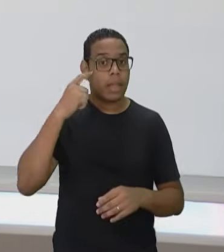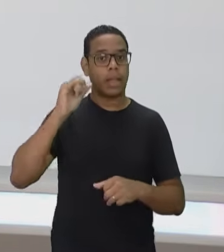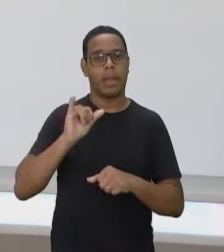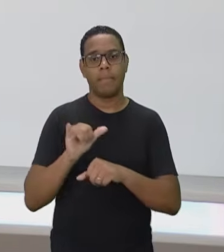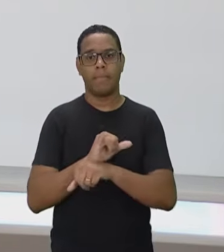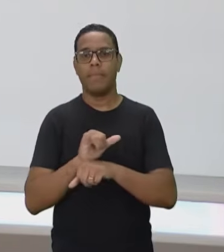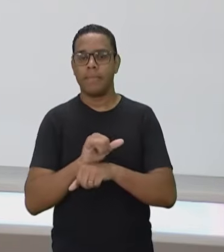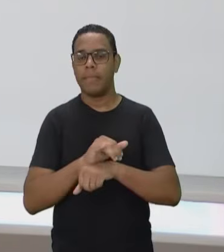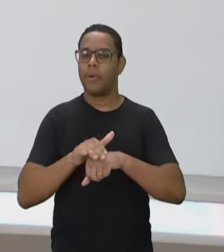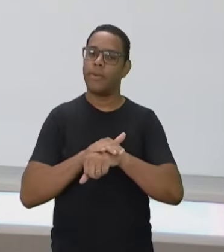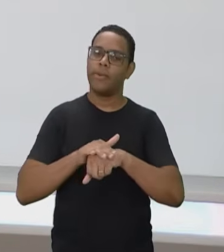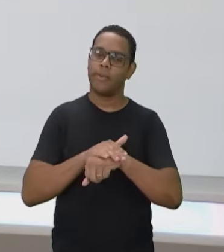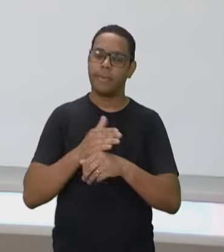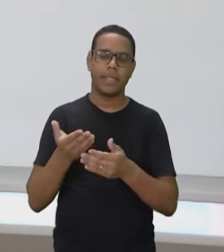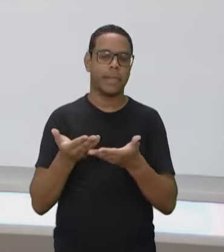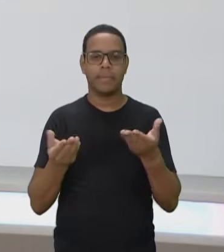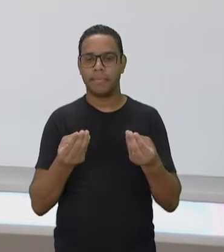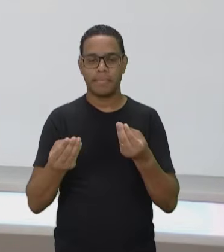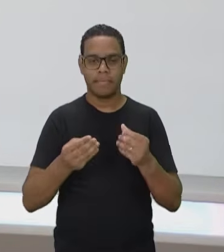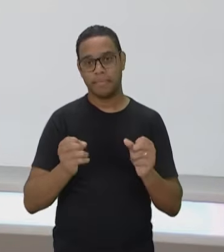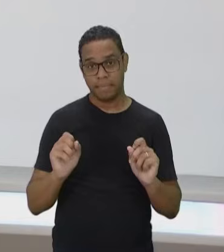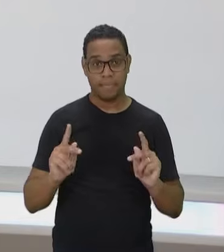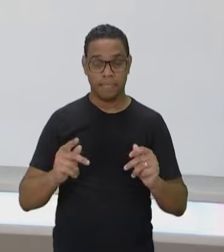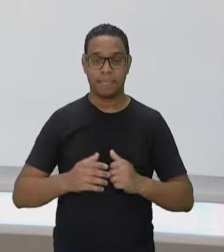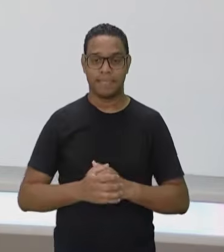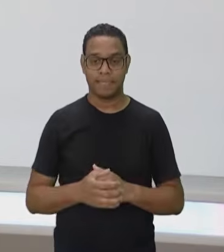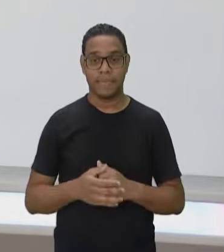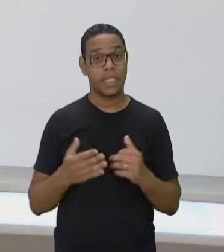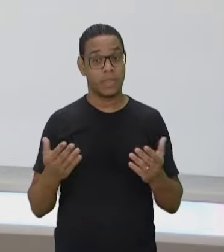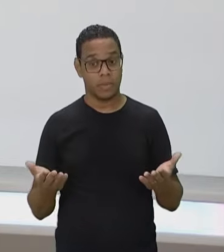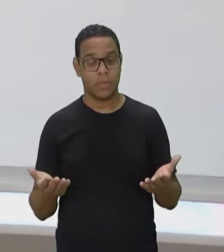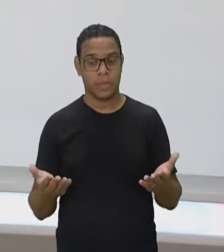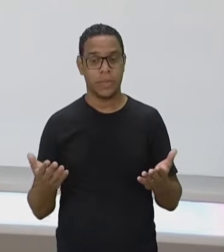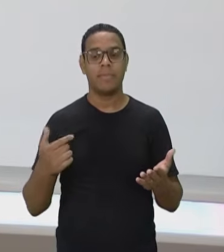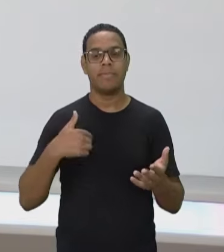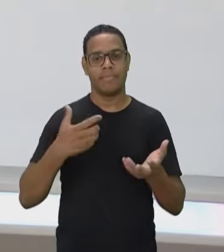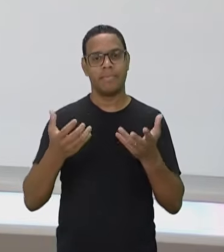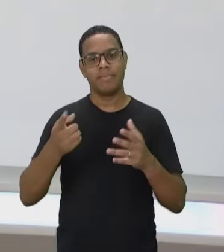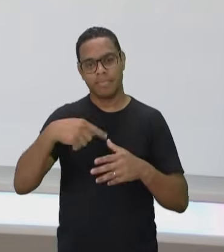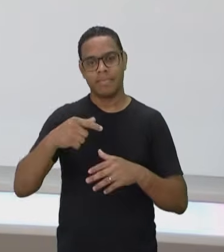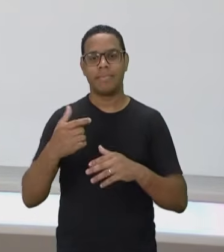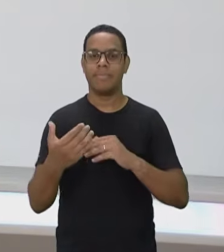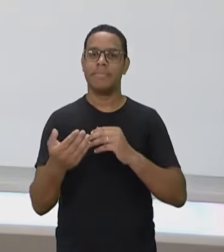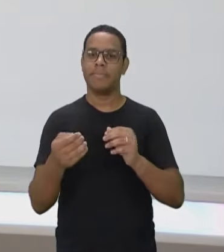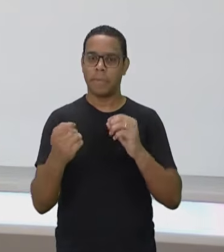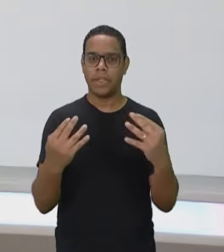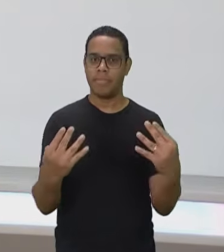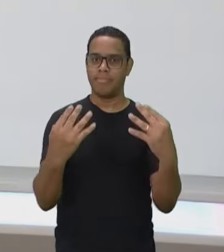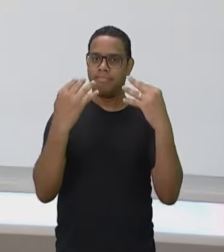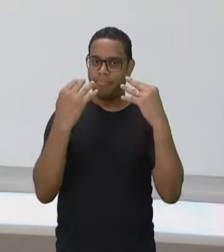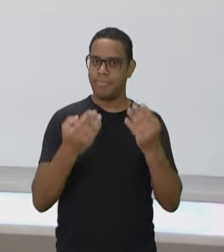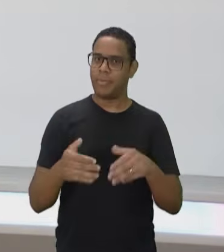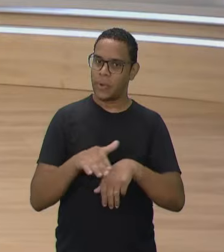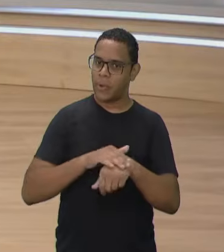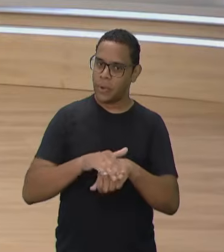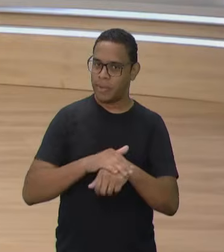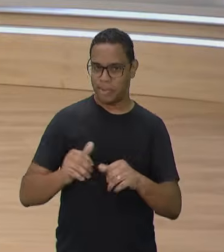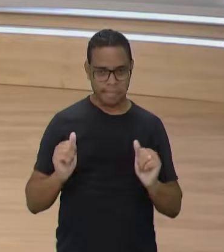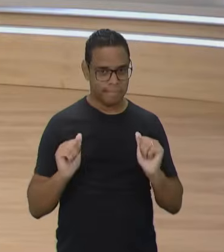e conversar um pouquinho sobre elas, tá bom? E aí eu conto com vocês para me acompanharem nessa